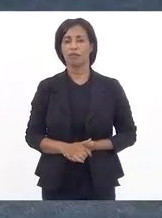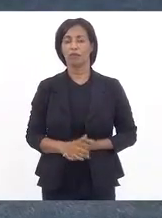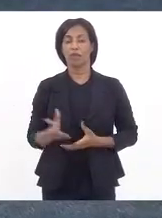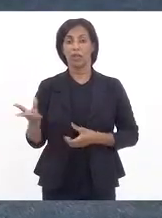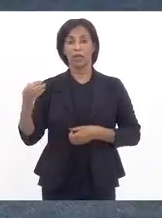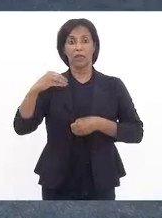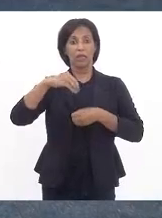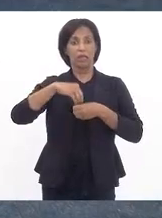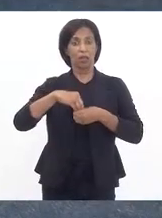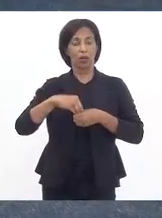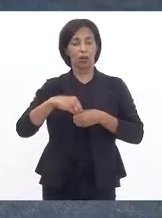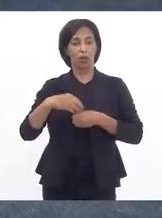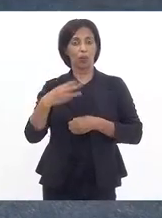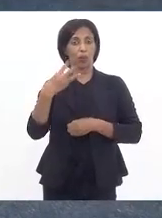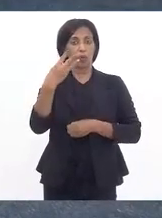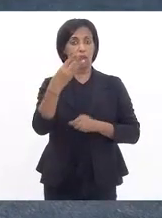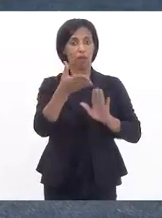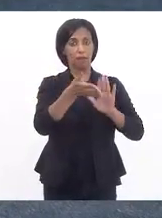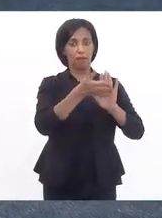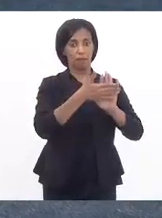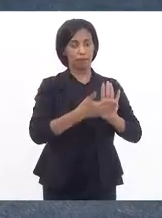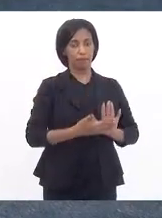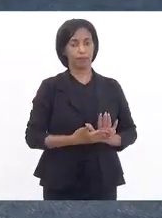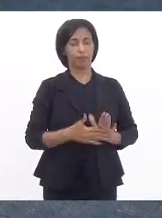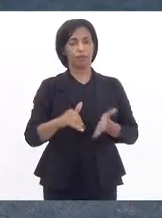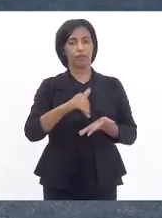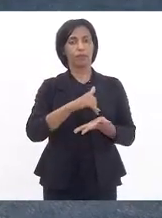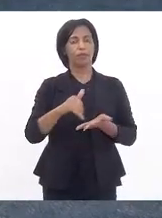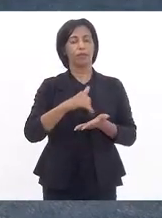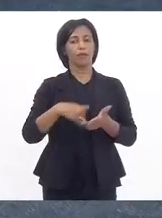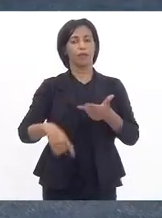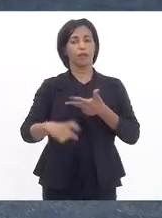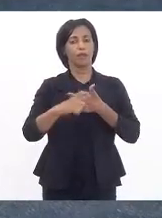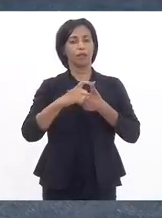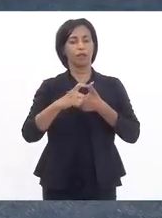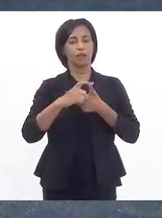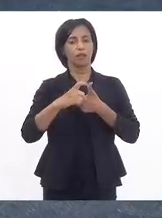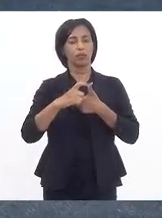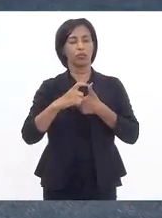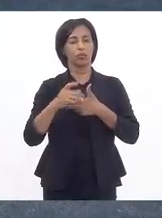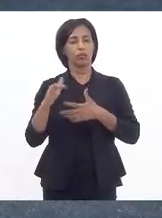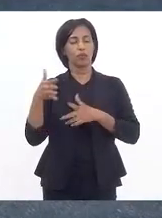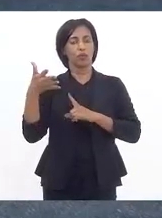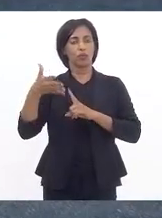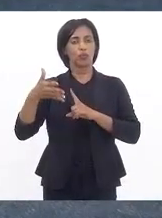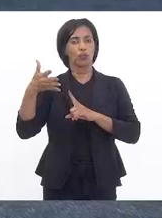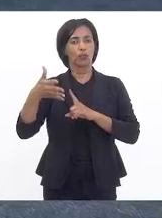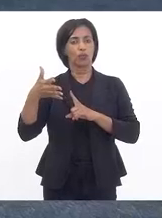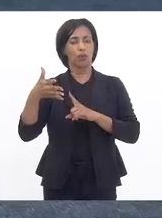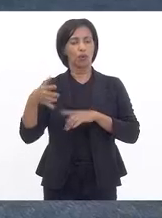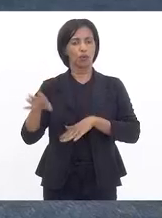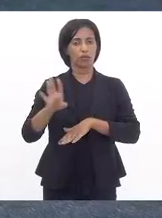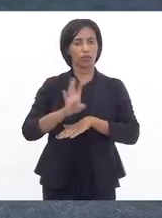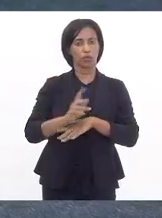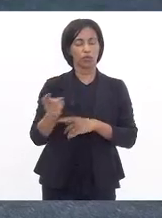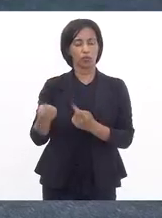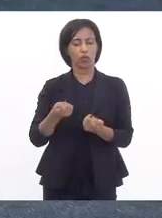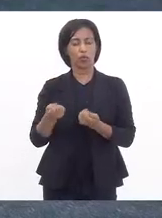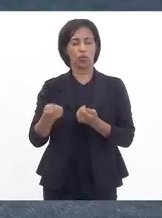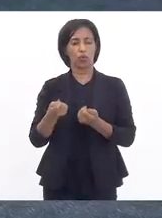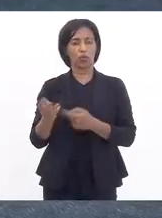integrou por três mandatos na secretaria executiva do fórum estadual de economia solidária